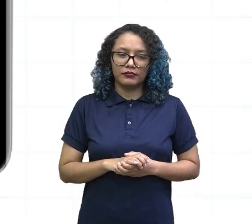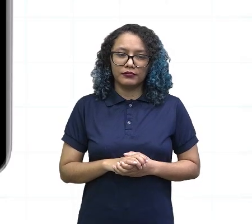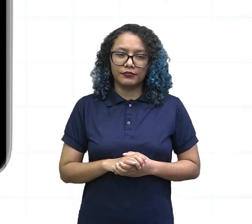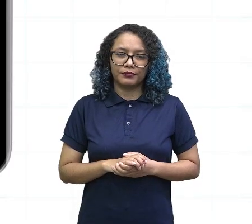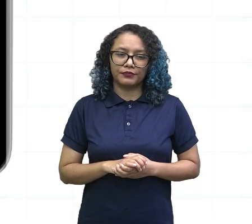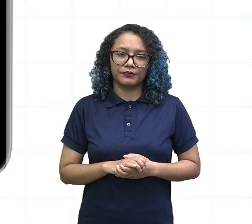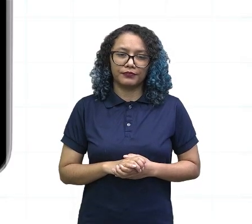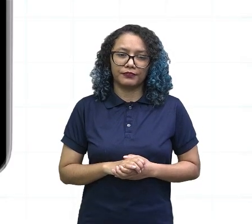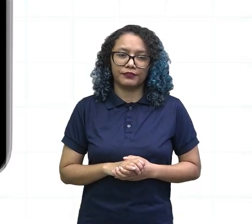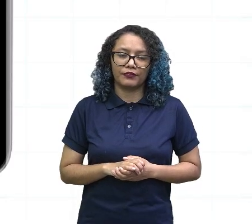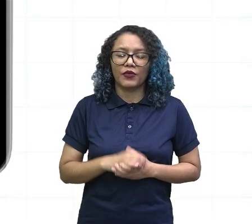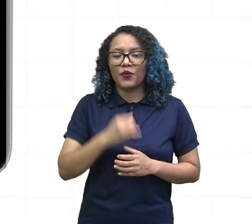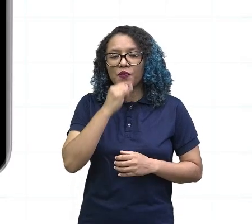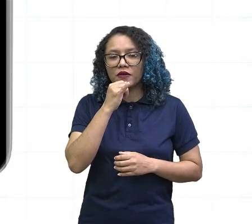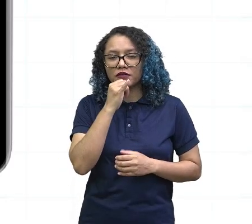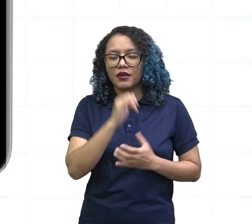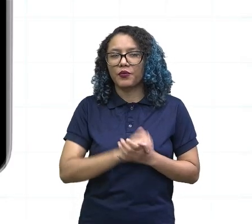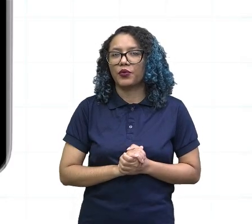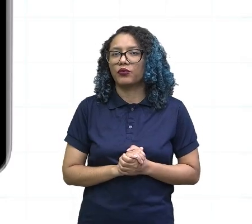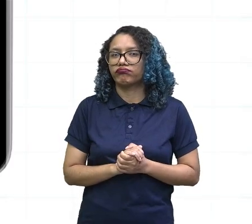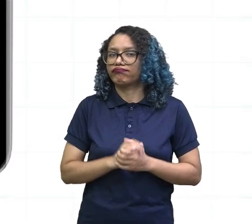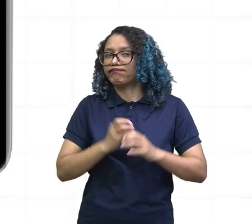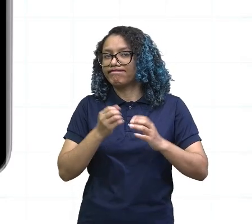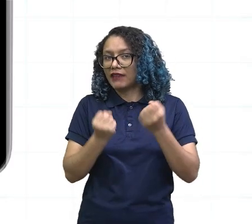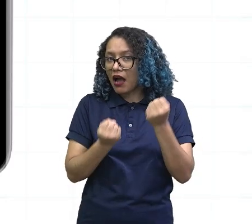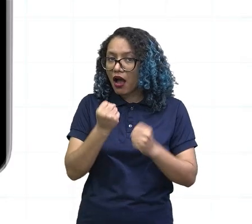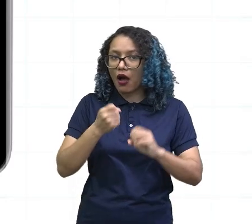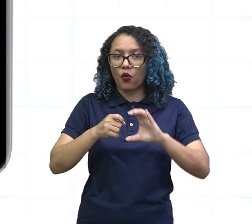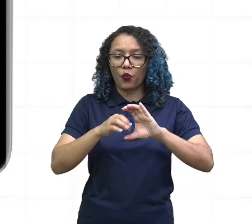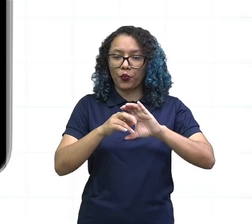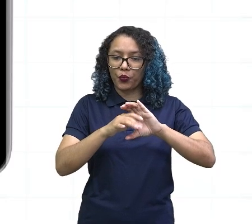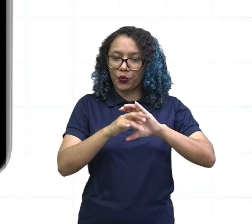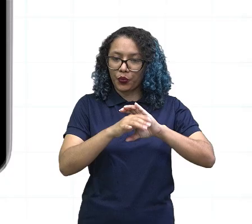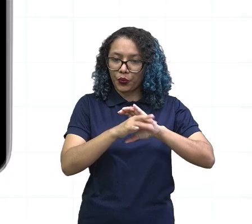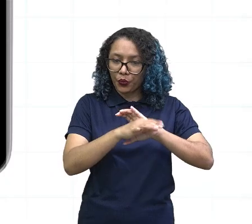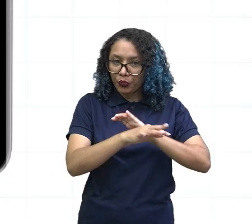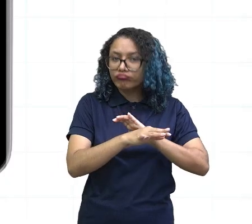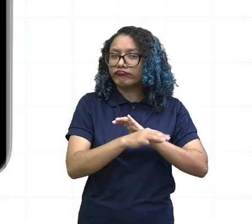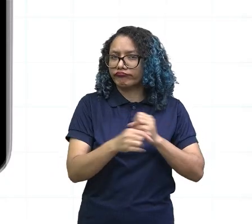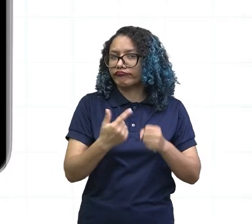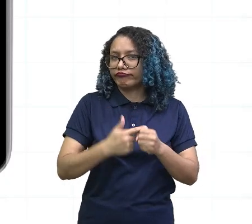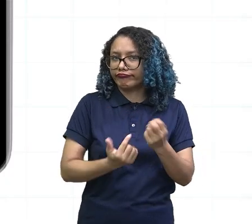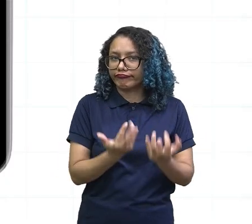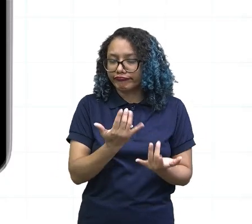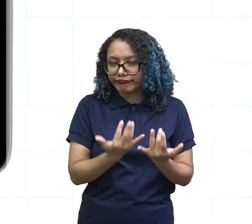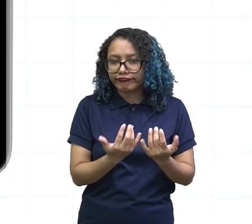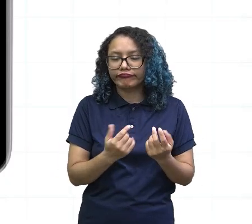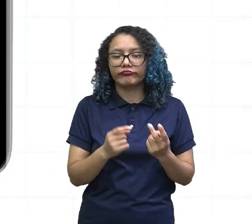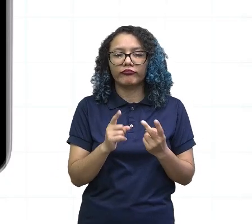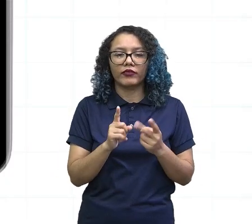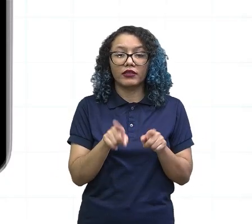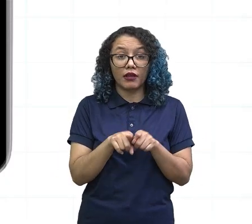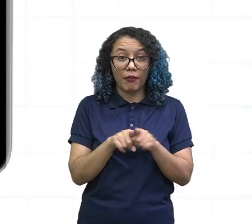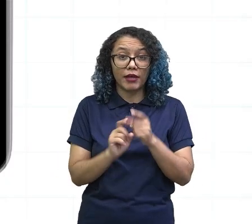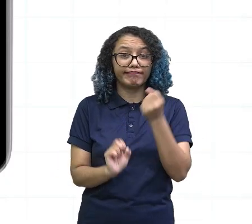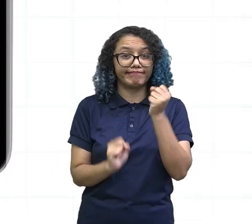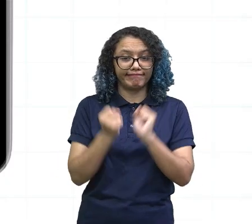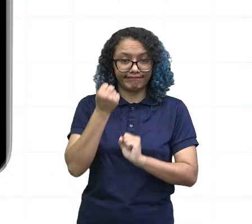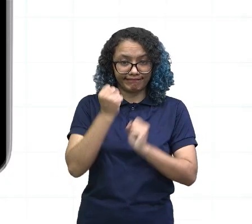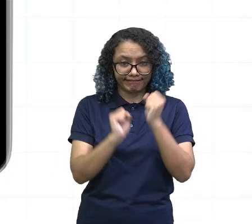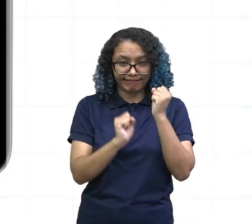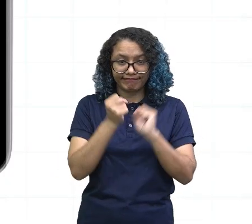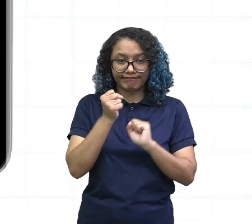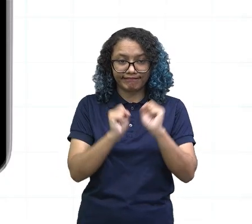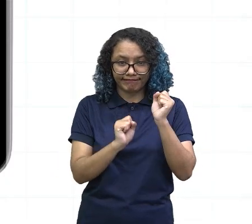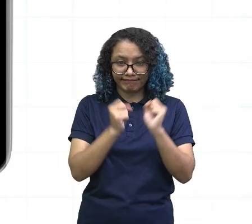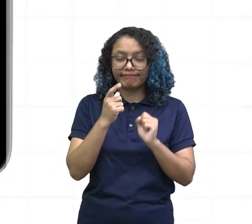o material que vem ali dos carros, por exemplo, a partir da combustão, das indústrias, né? Você